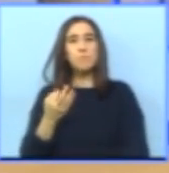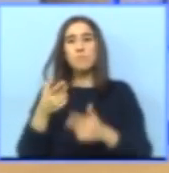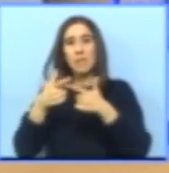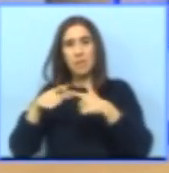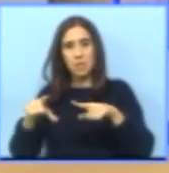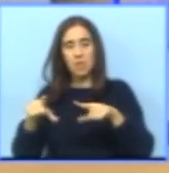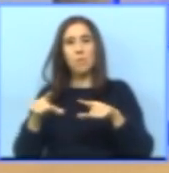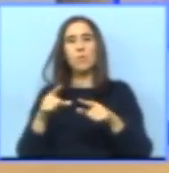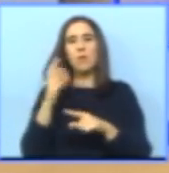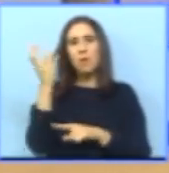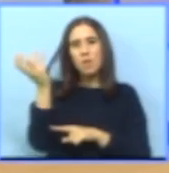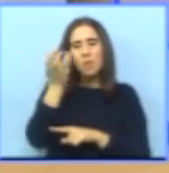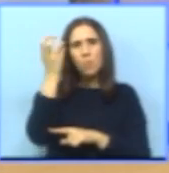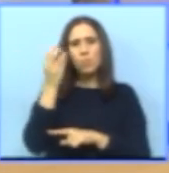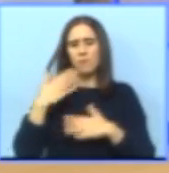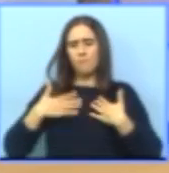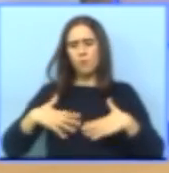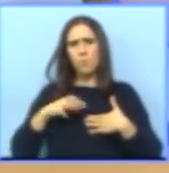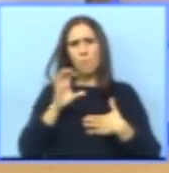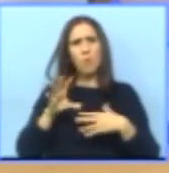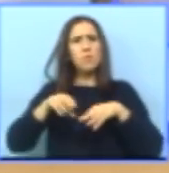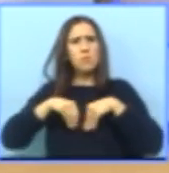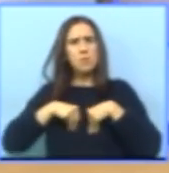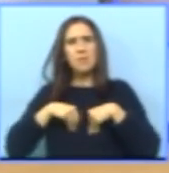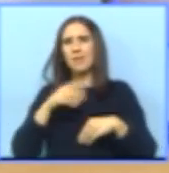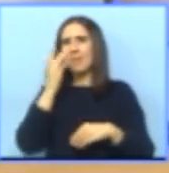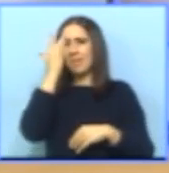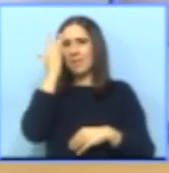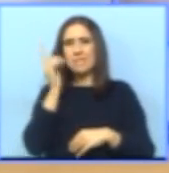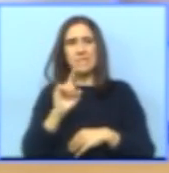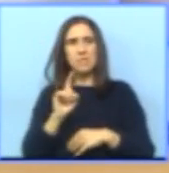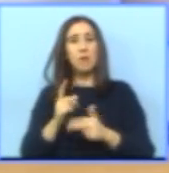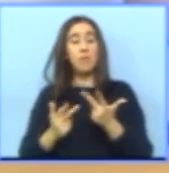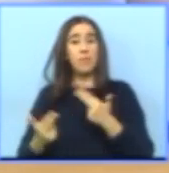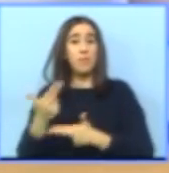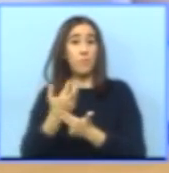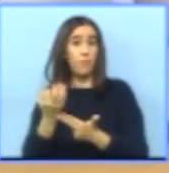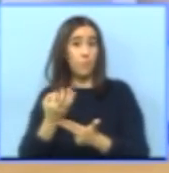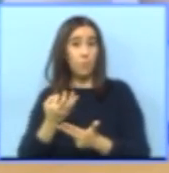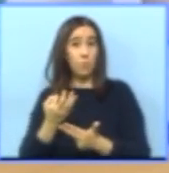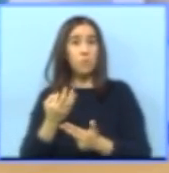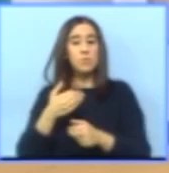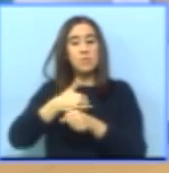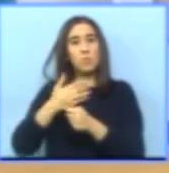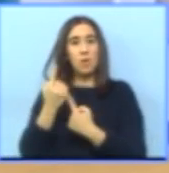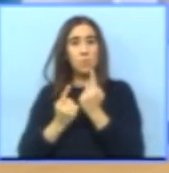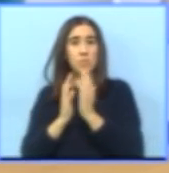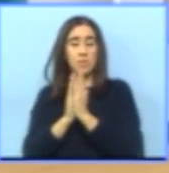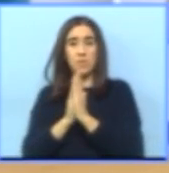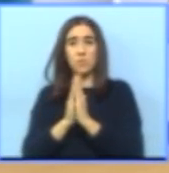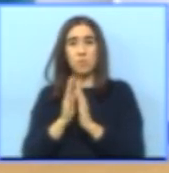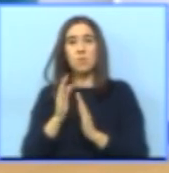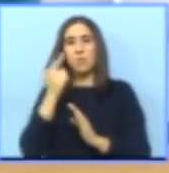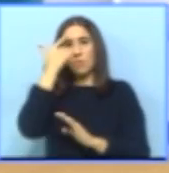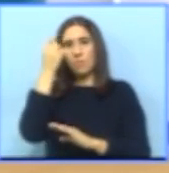língua, a cultura, os modos de vestuário, coisa que não foi fácil de fazer e foi criticado até por alguns setores da Igreja. Não foi fácil